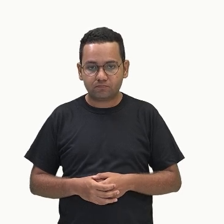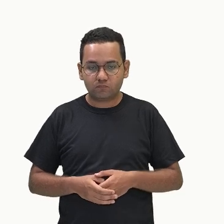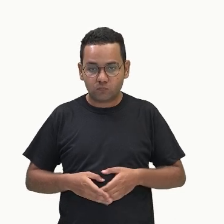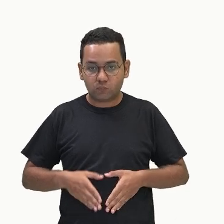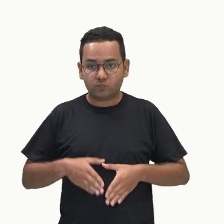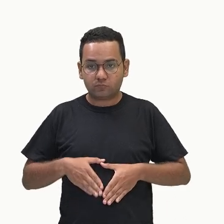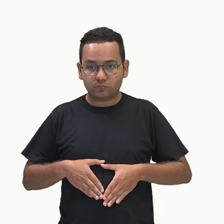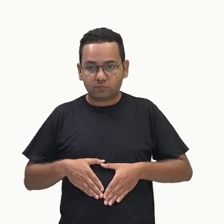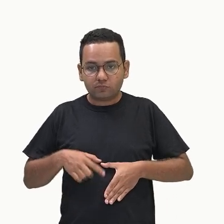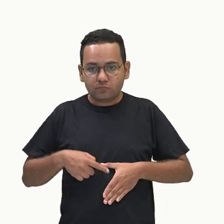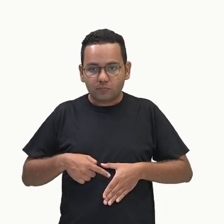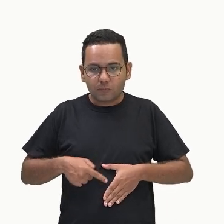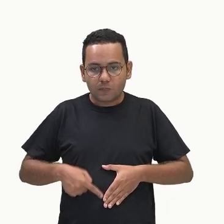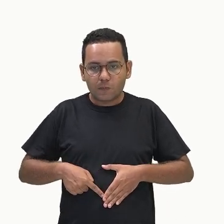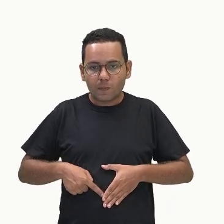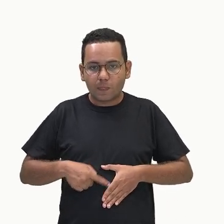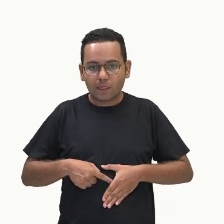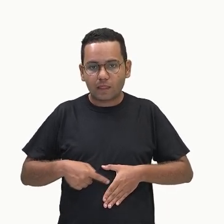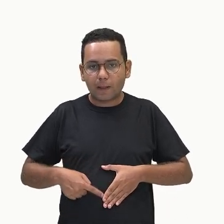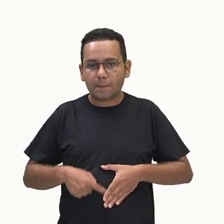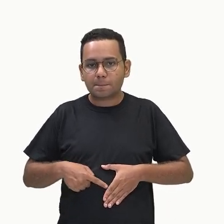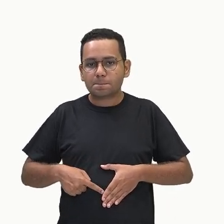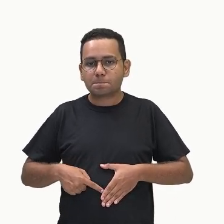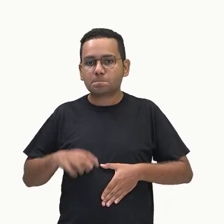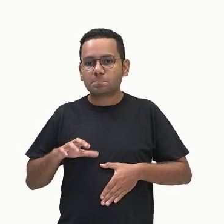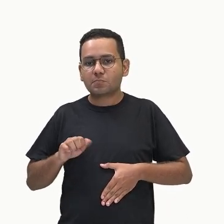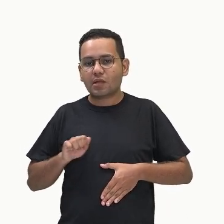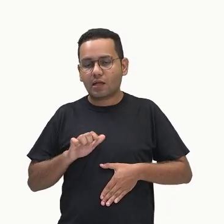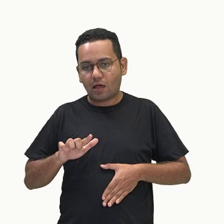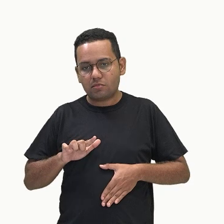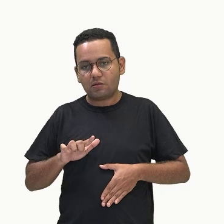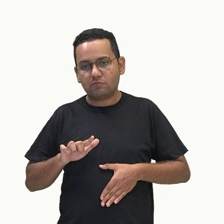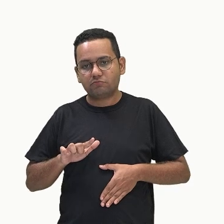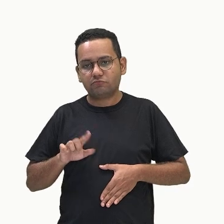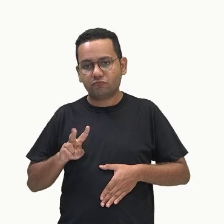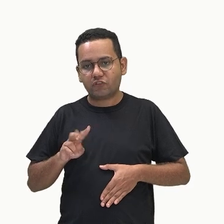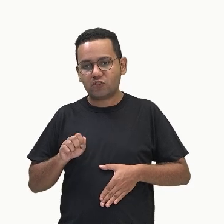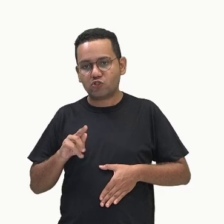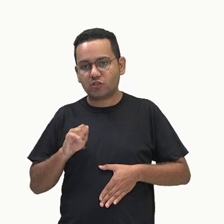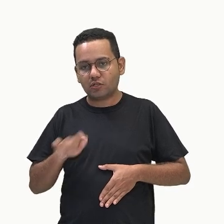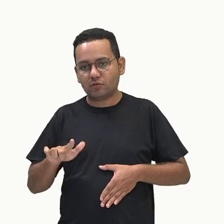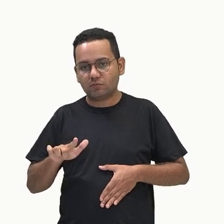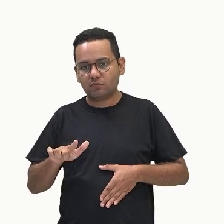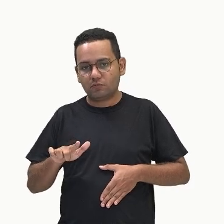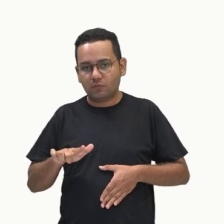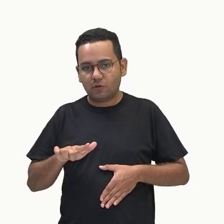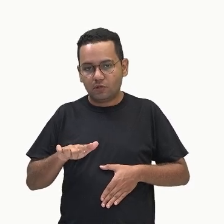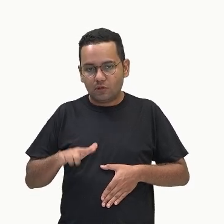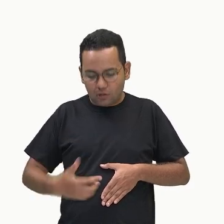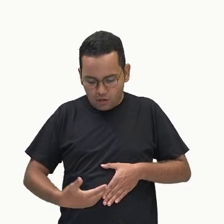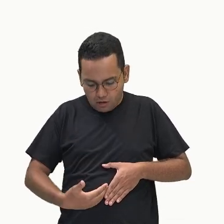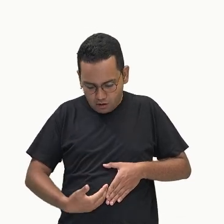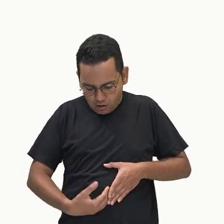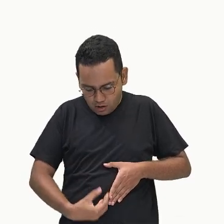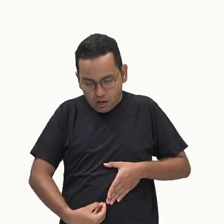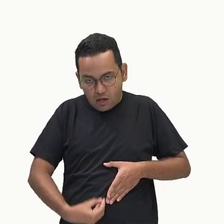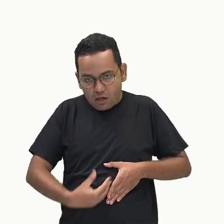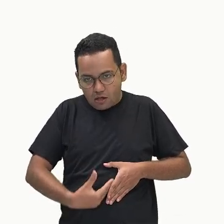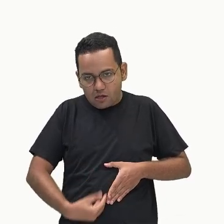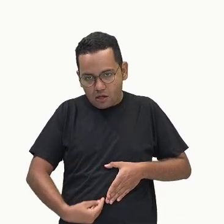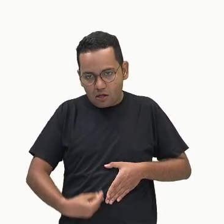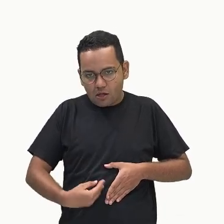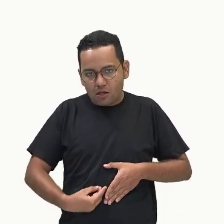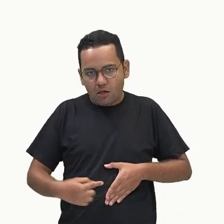temos o canal da vagina. E aqui a entrada, representando aqui esses pontinhos